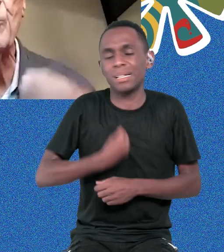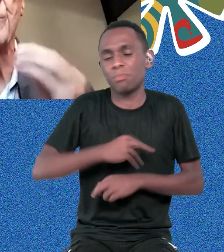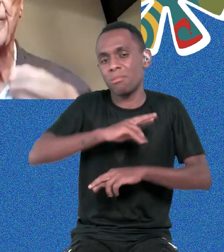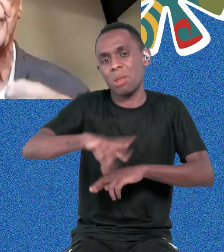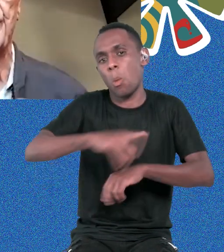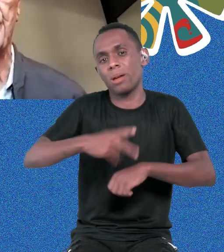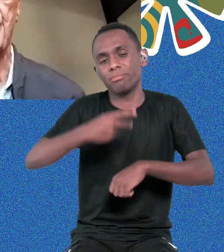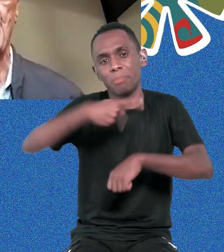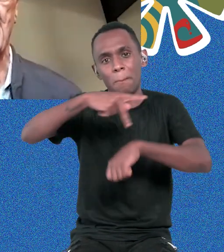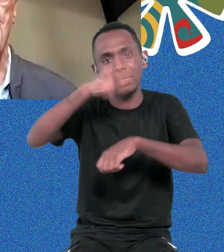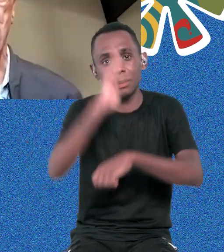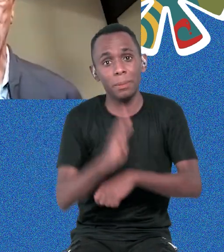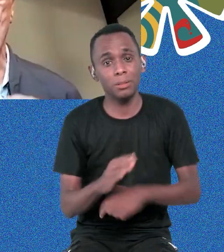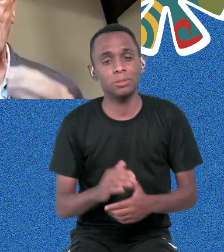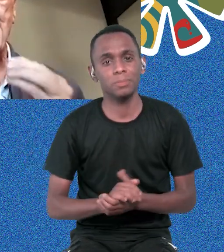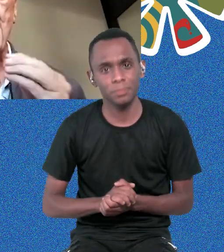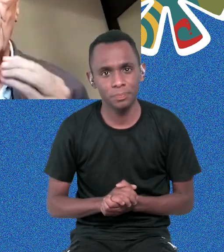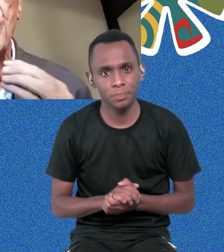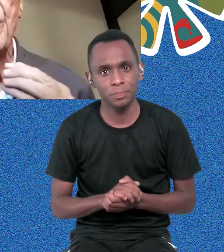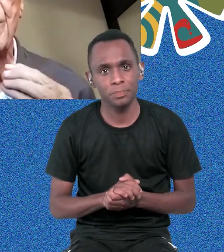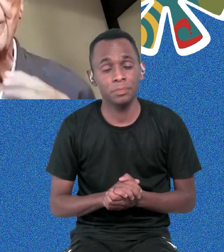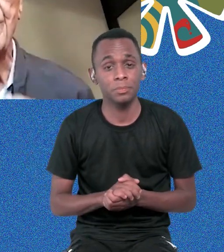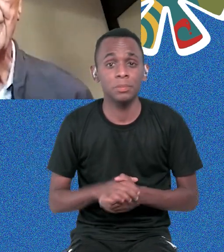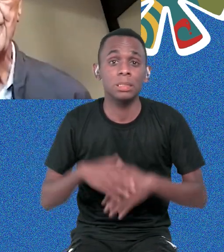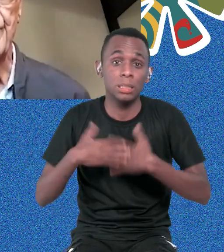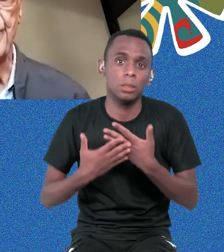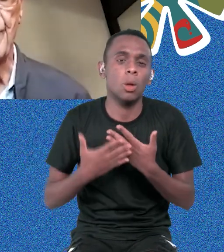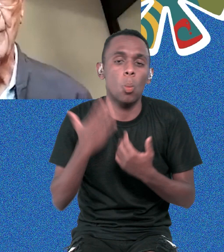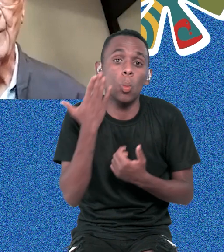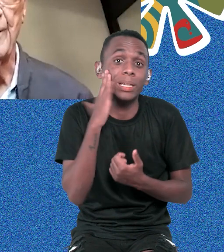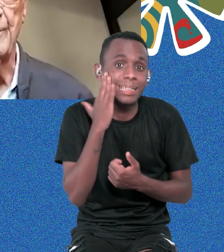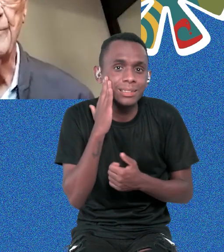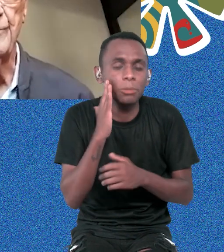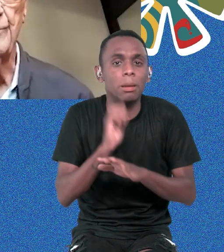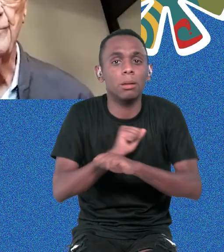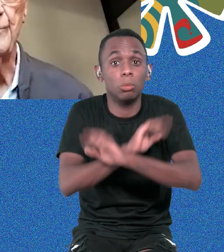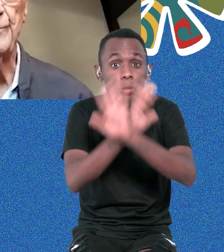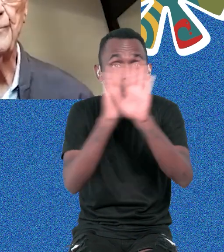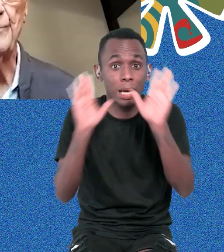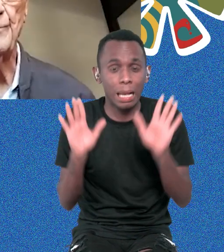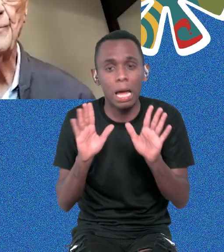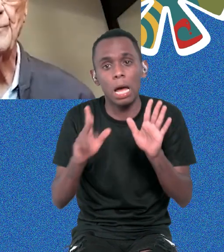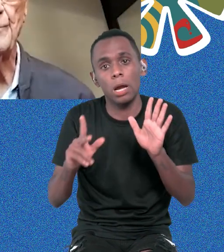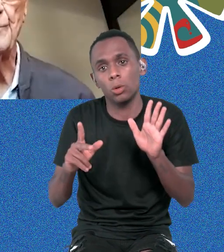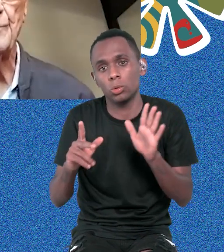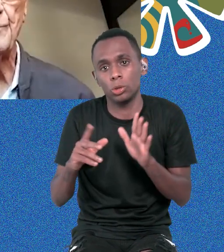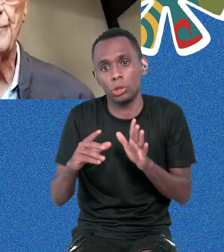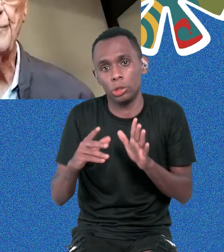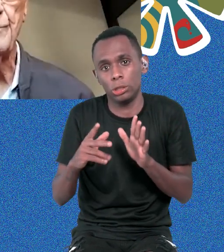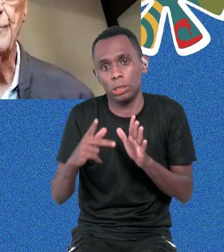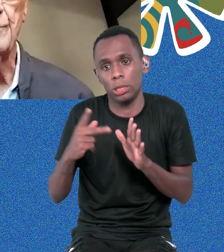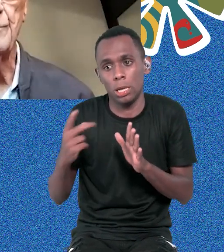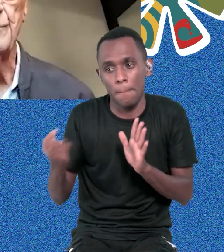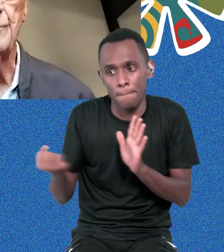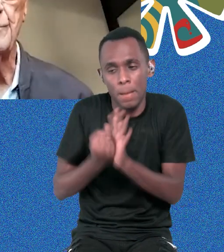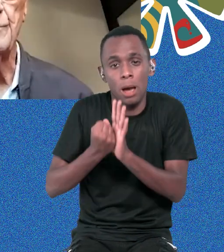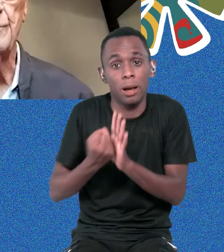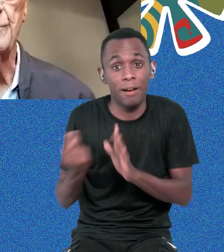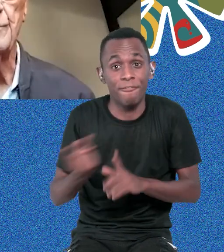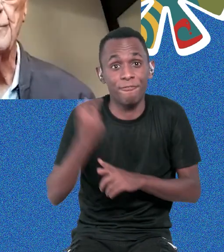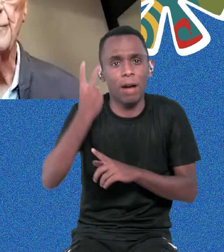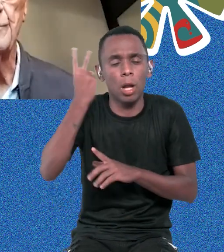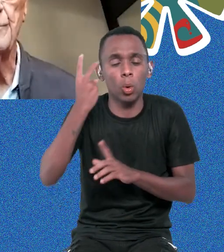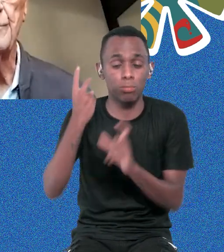de patrimônio. É, a própria noção de patrimônio, ela carrega não só uma